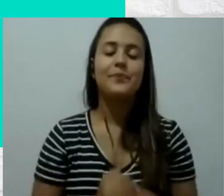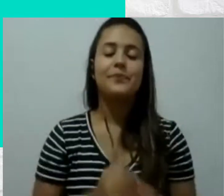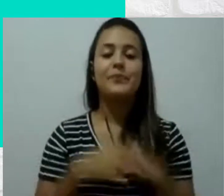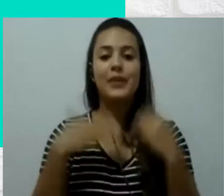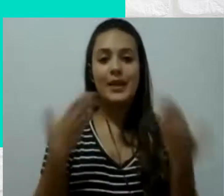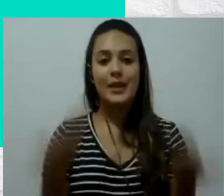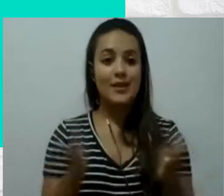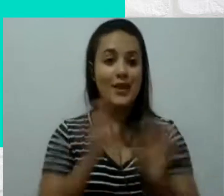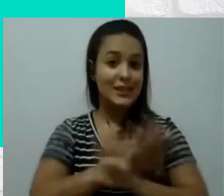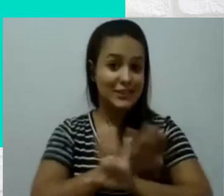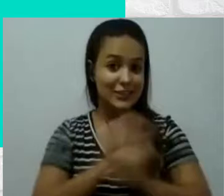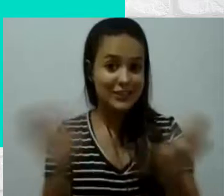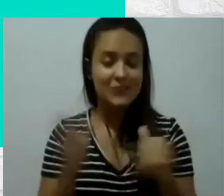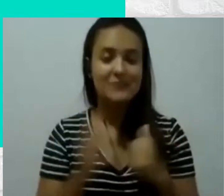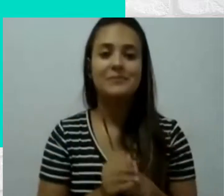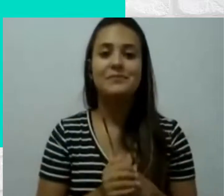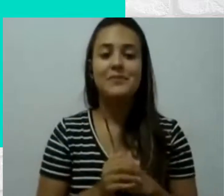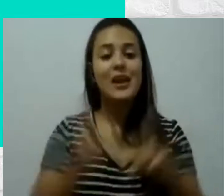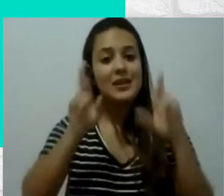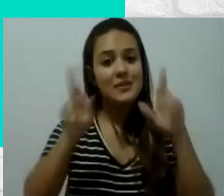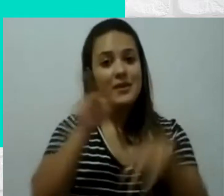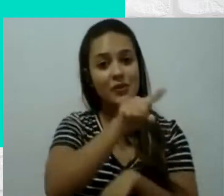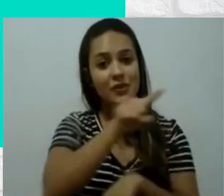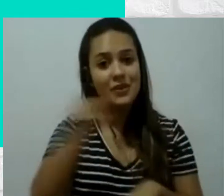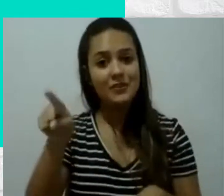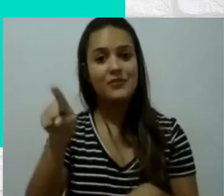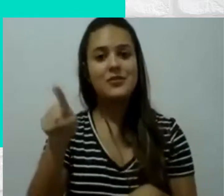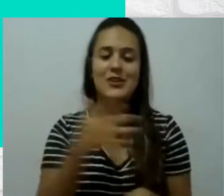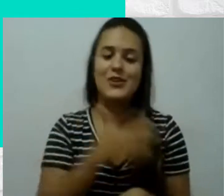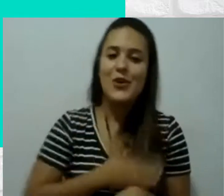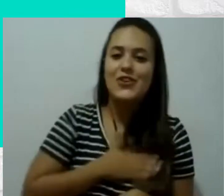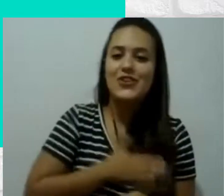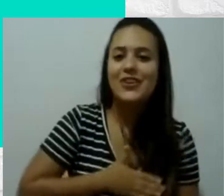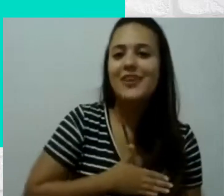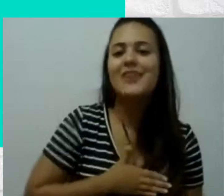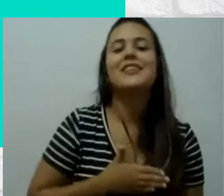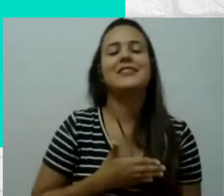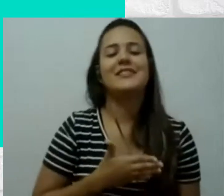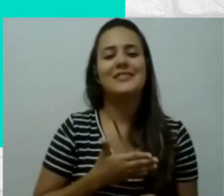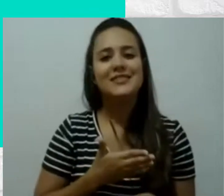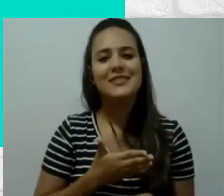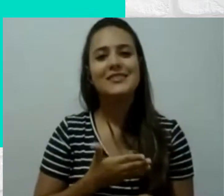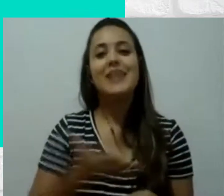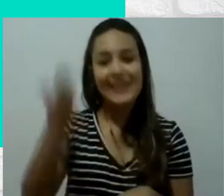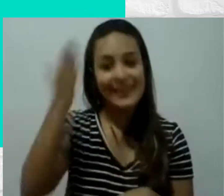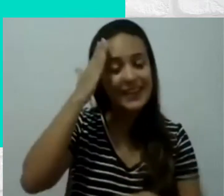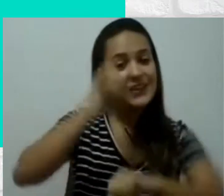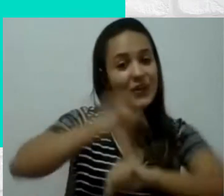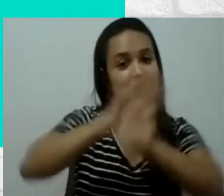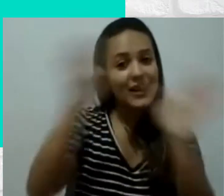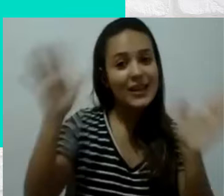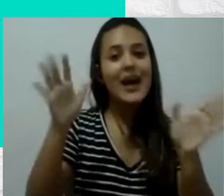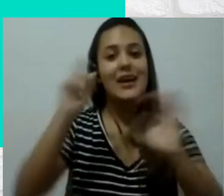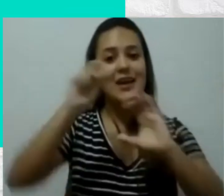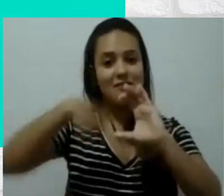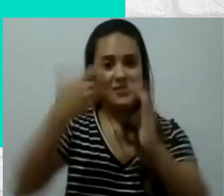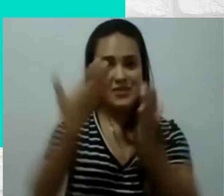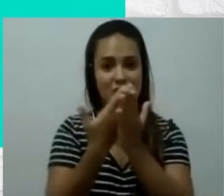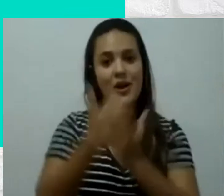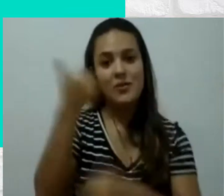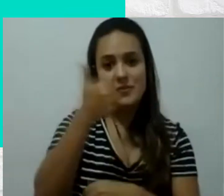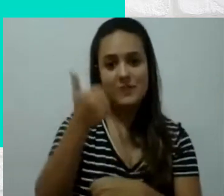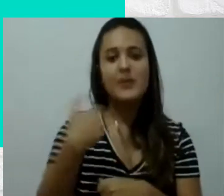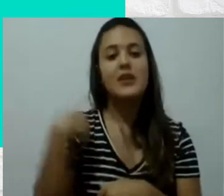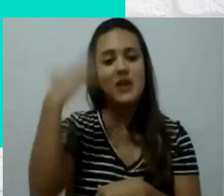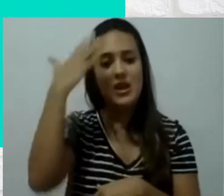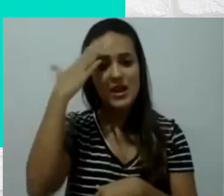certo? Então, por hoje é só. Espero que vocês tenham curtido, entendido essa